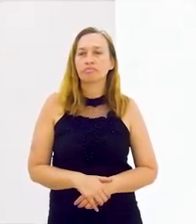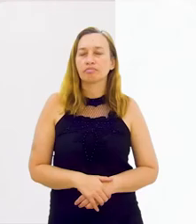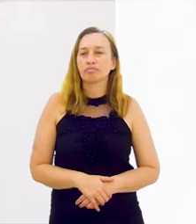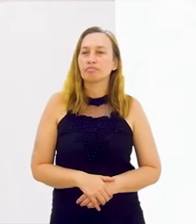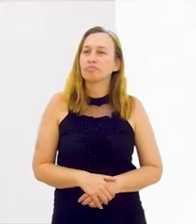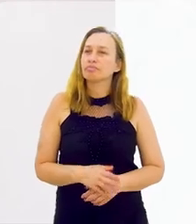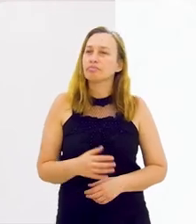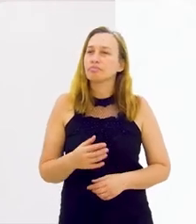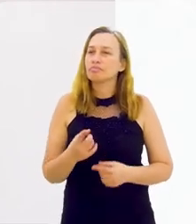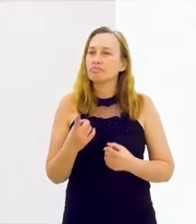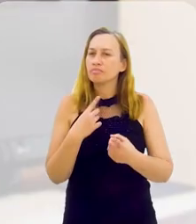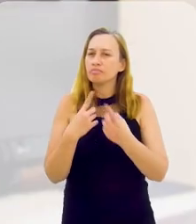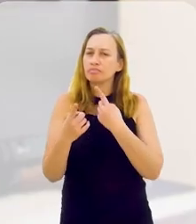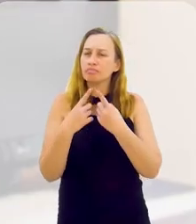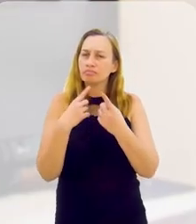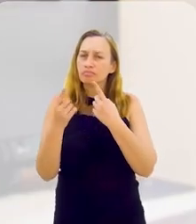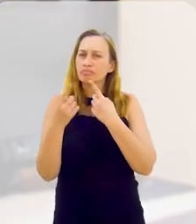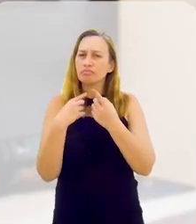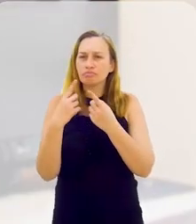é tentando